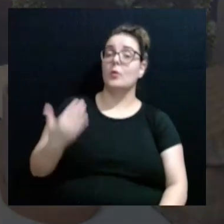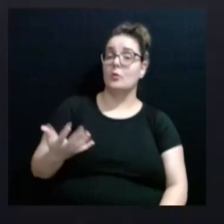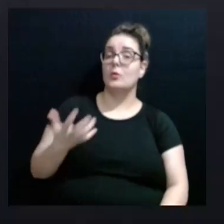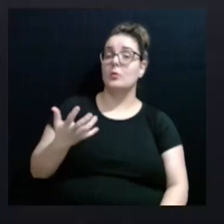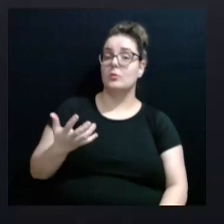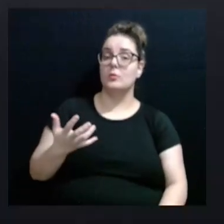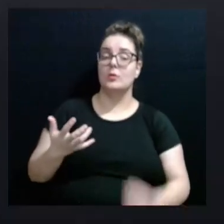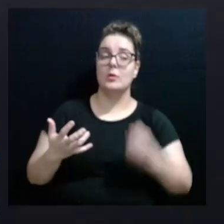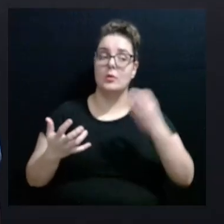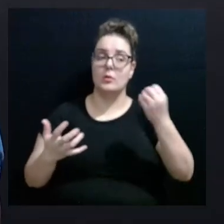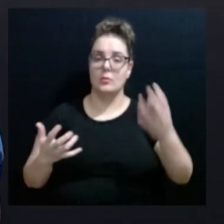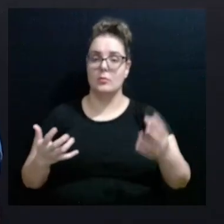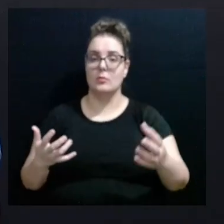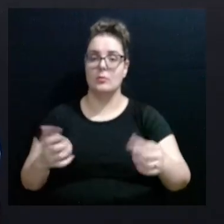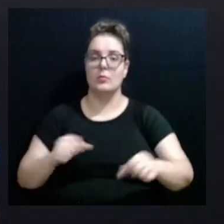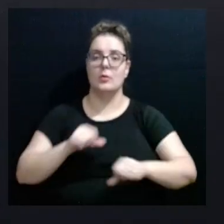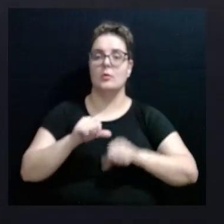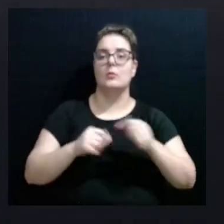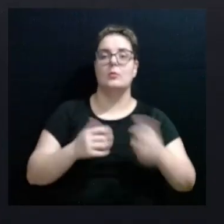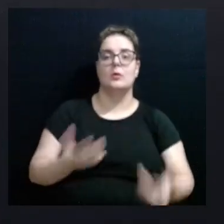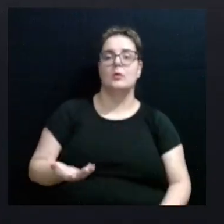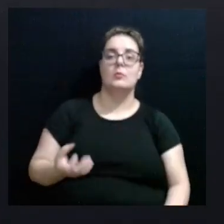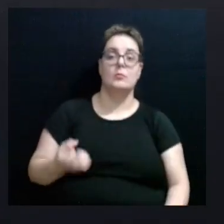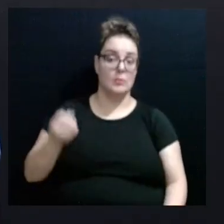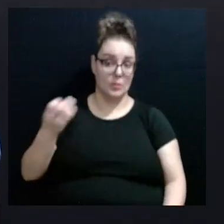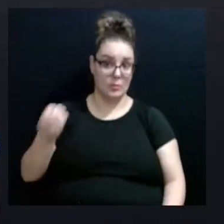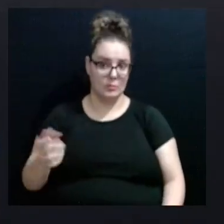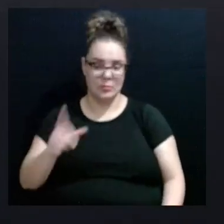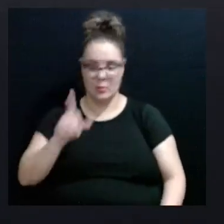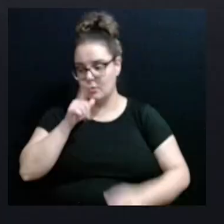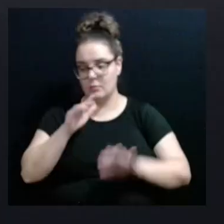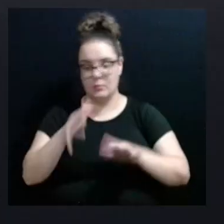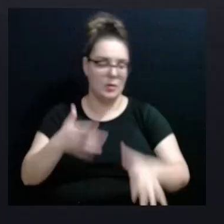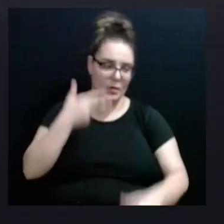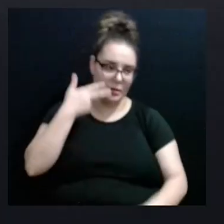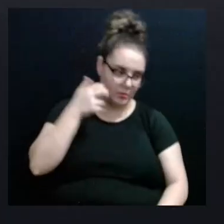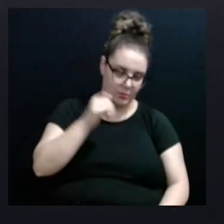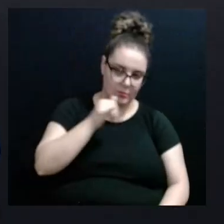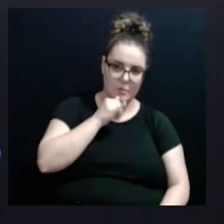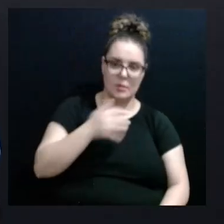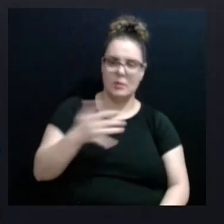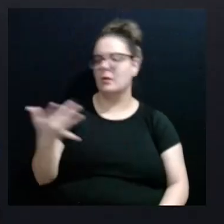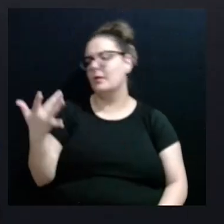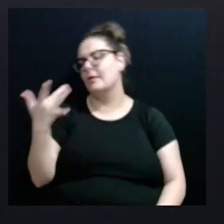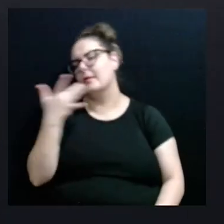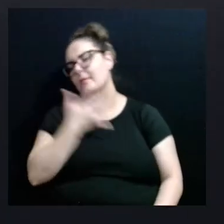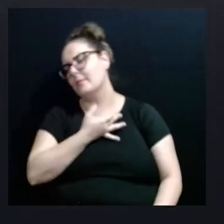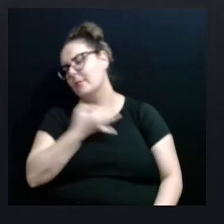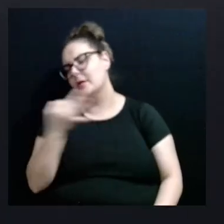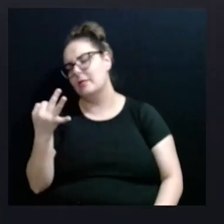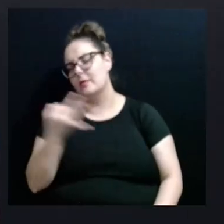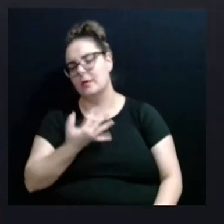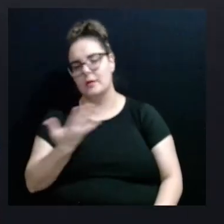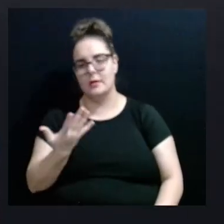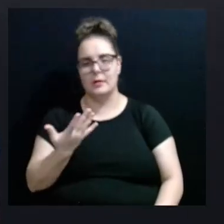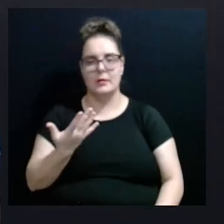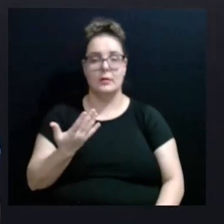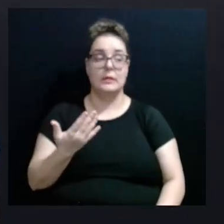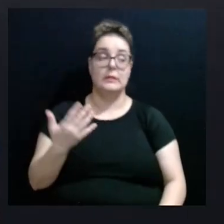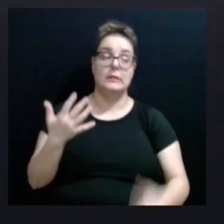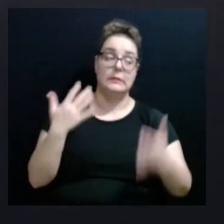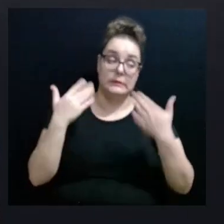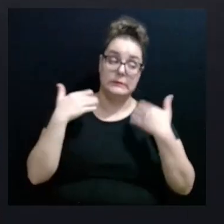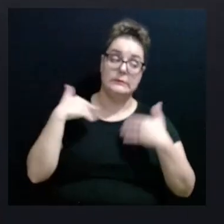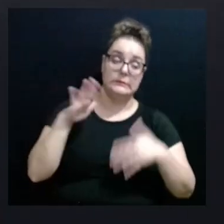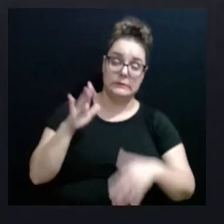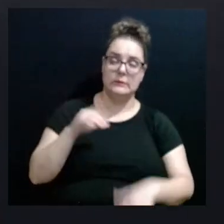mudando para quando você vai fazer uma viagem para a praia, Rafael, que é uma delícia, né? Está cada vez mais quente, tá? O que você